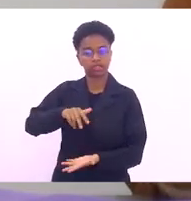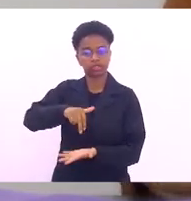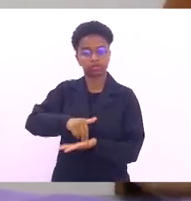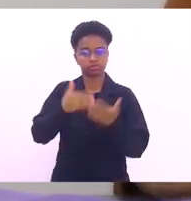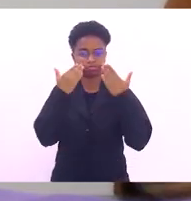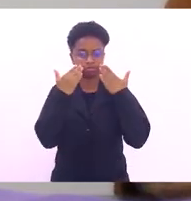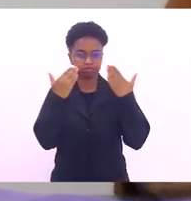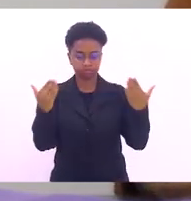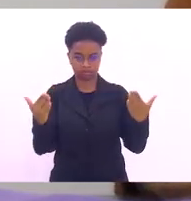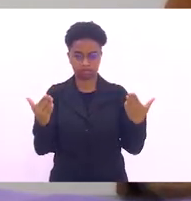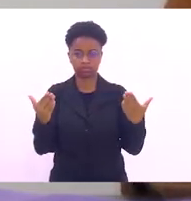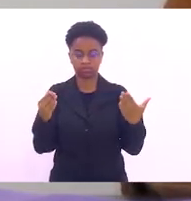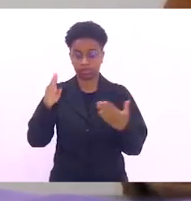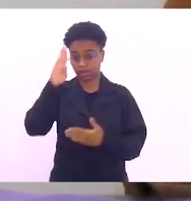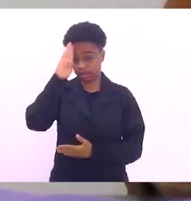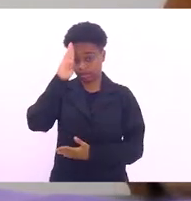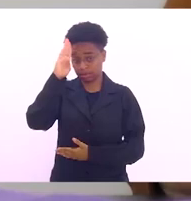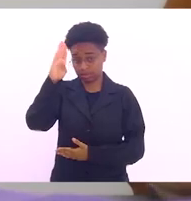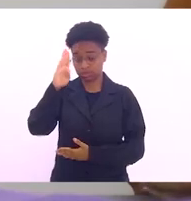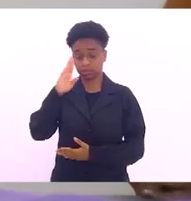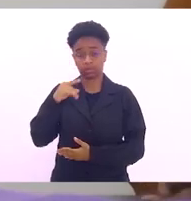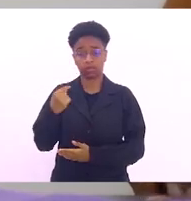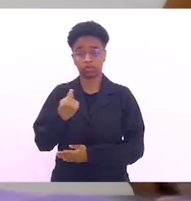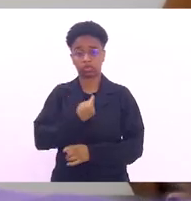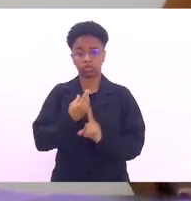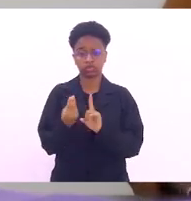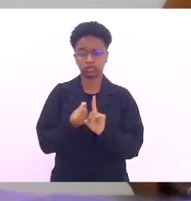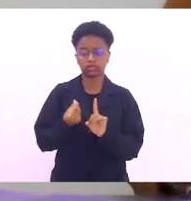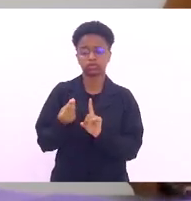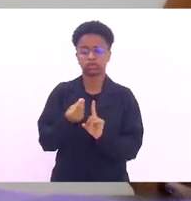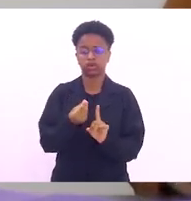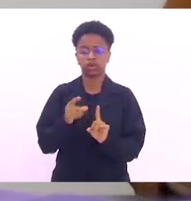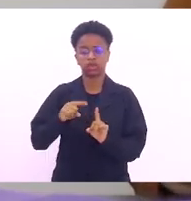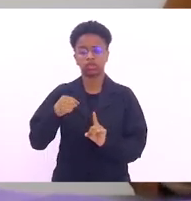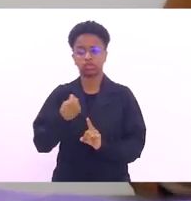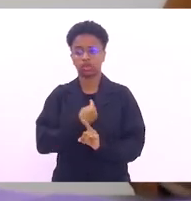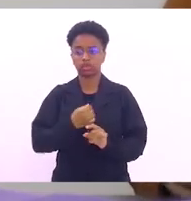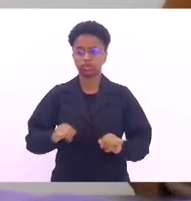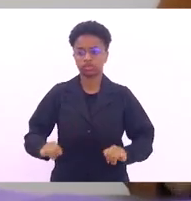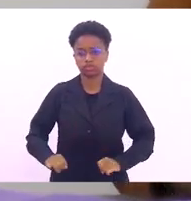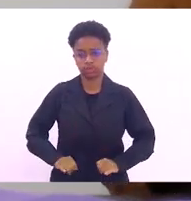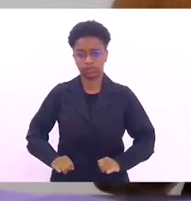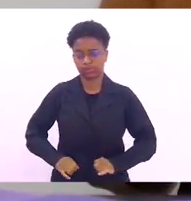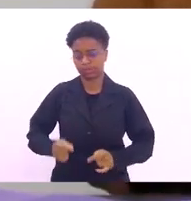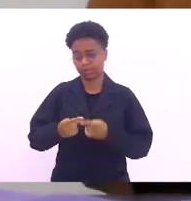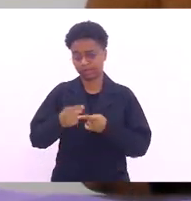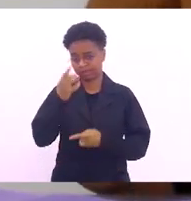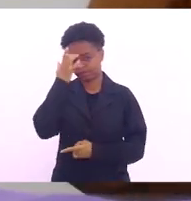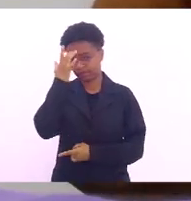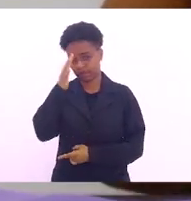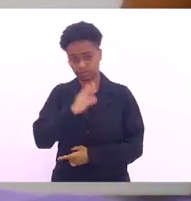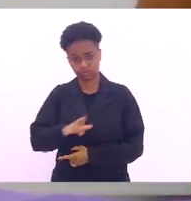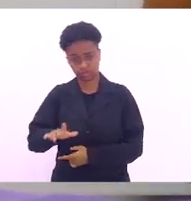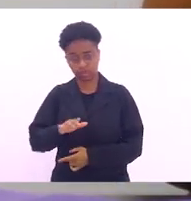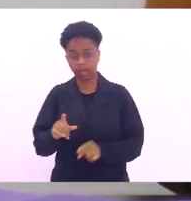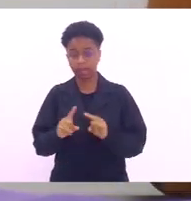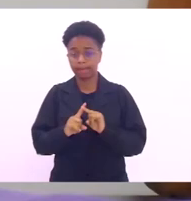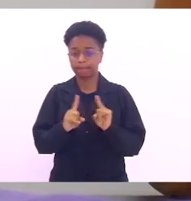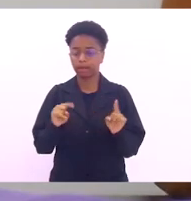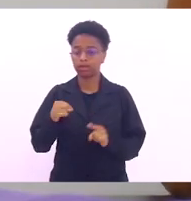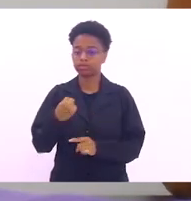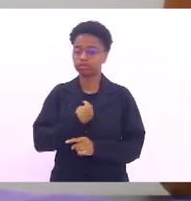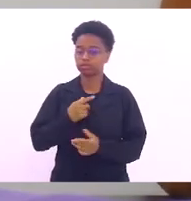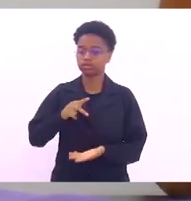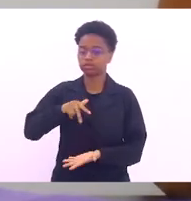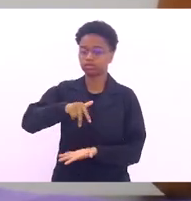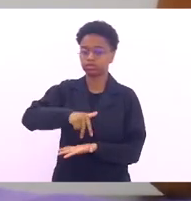expondo principalmente a nossa vulnerabilidade né o sofrimento que não é fácil mas que a gente tá